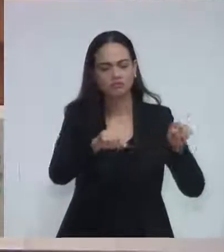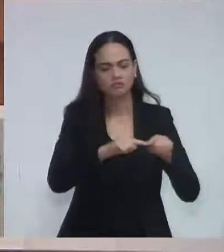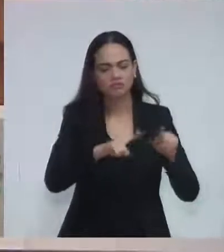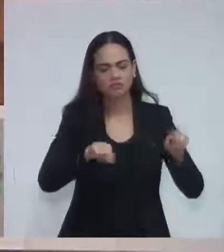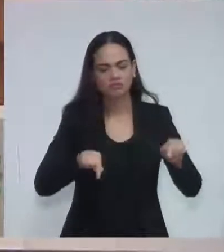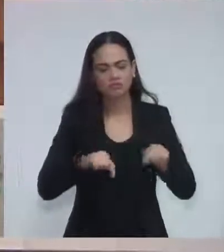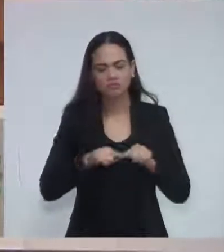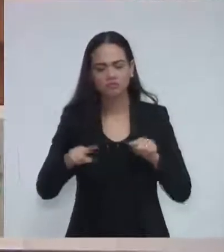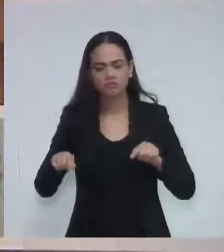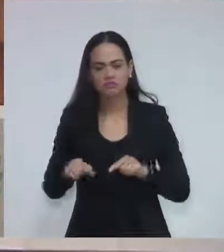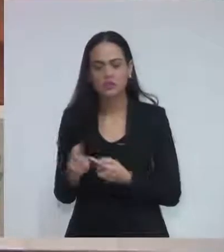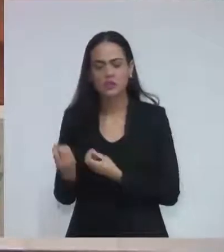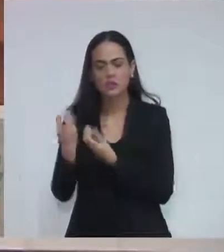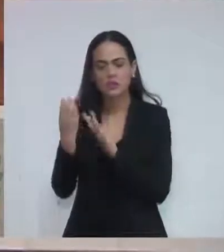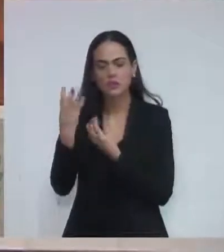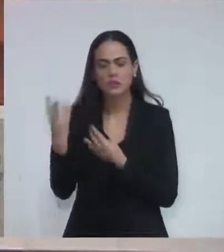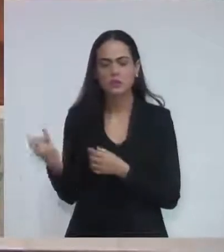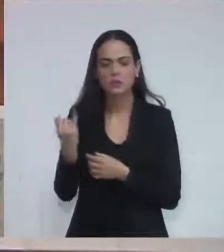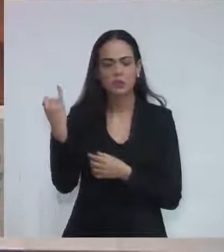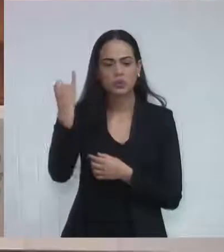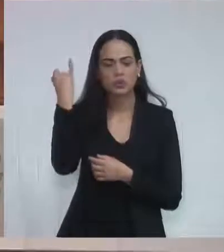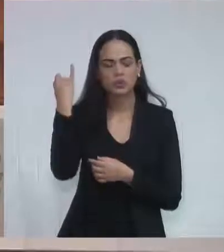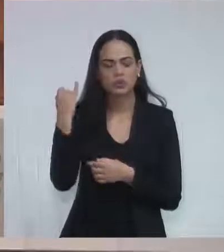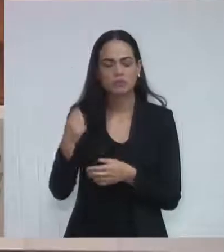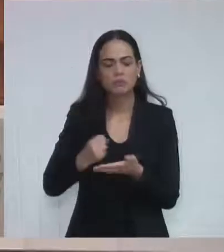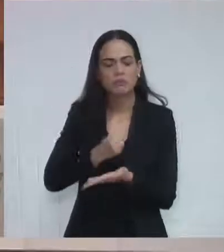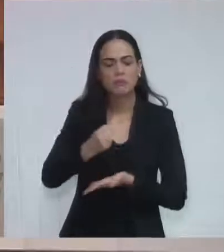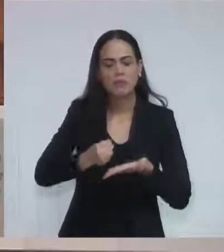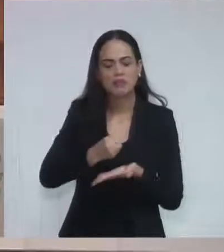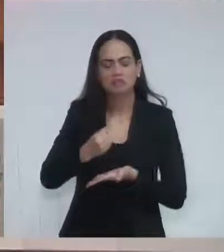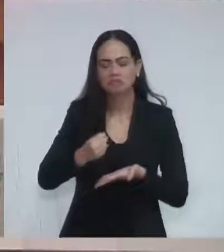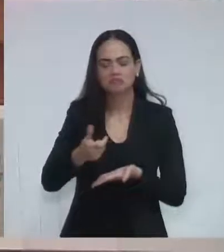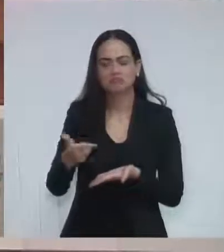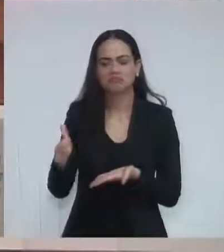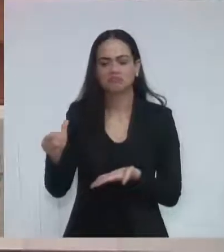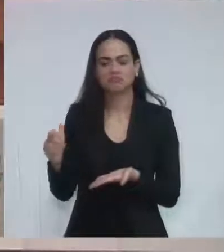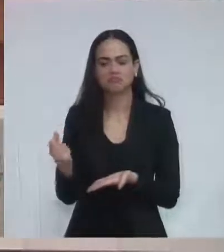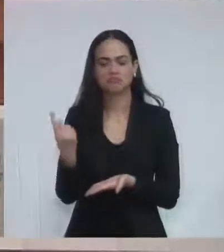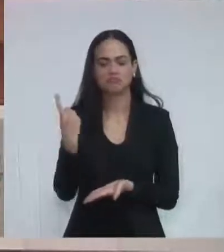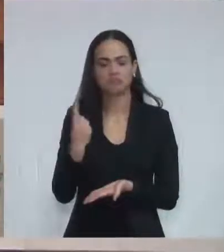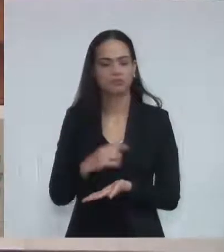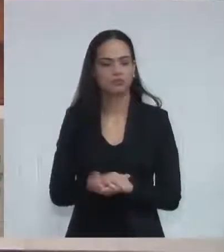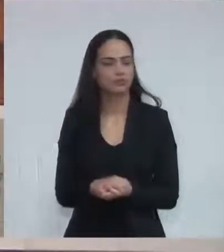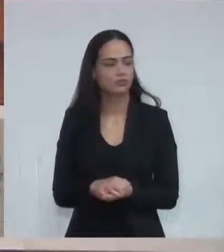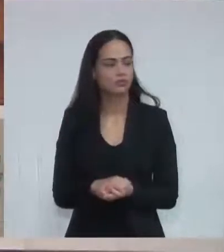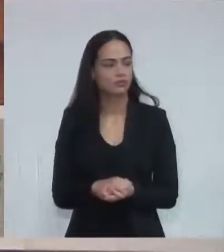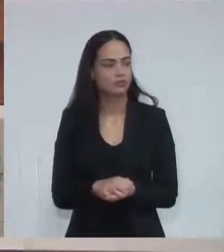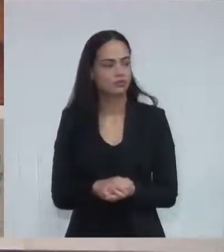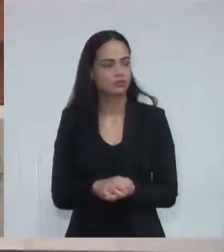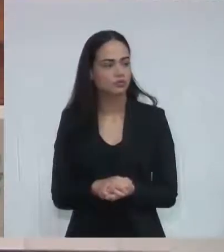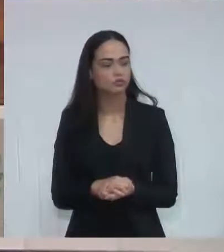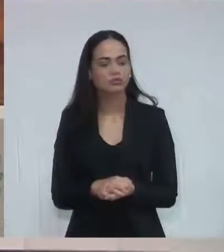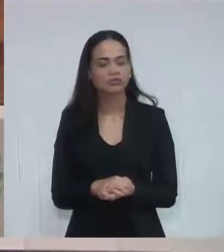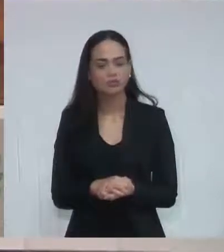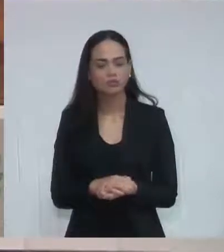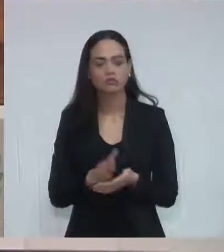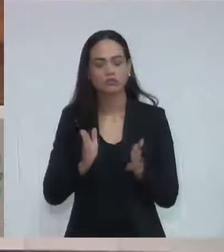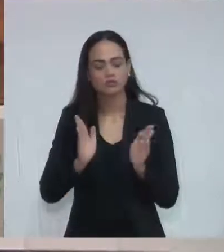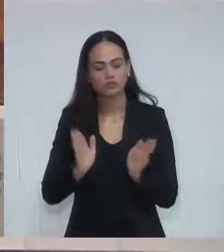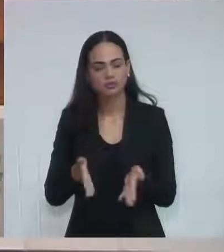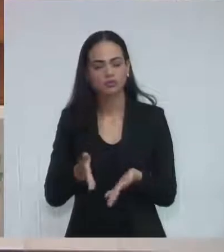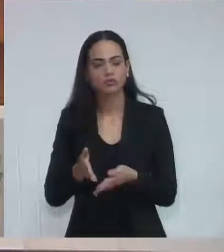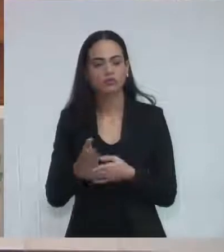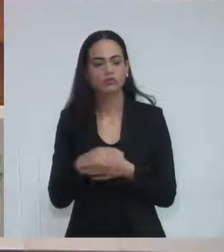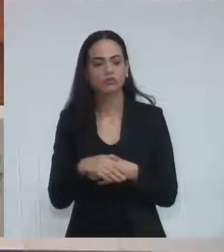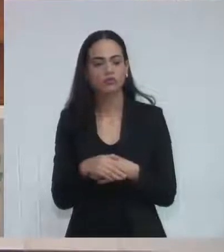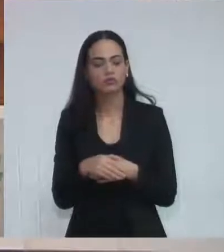sem qualquer fundamento para tanto. Ora, situações pretéritas à gestão atual já foram submetidas à análise criteriosa e técnica do